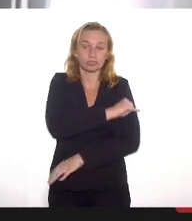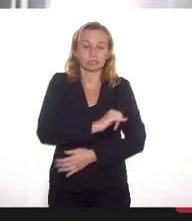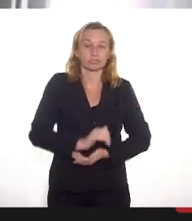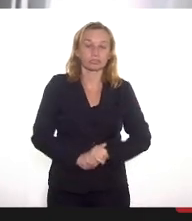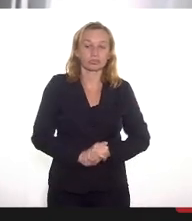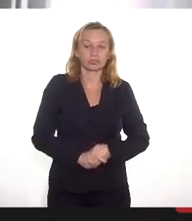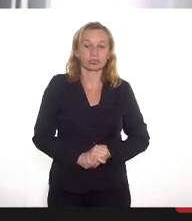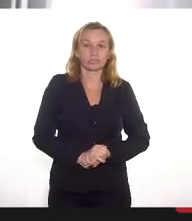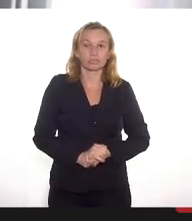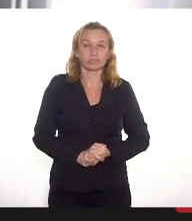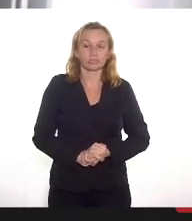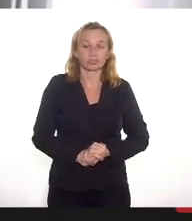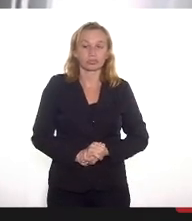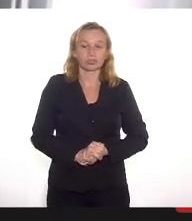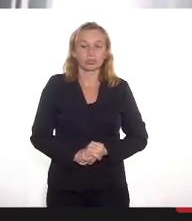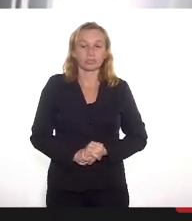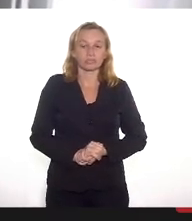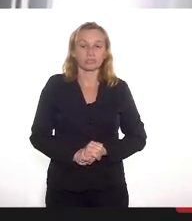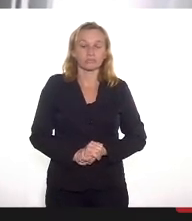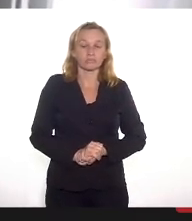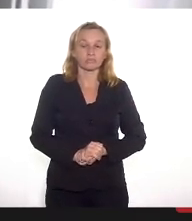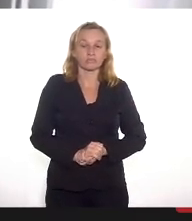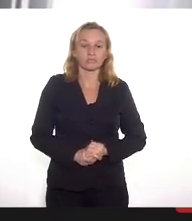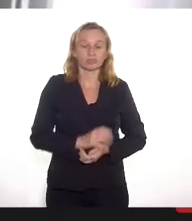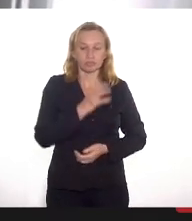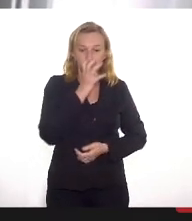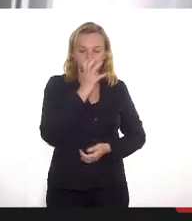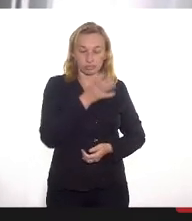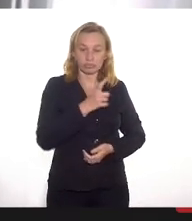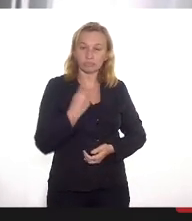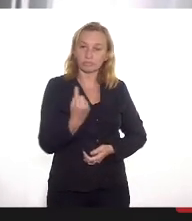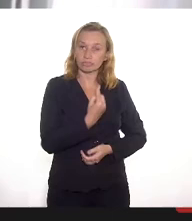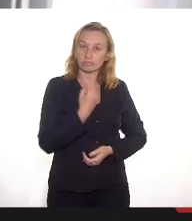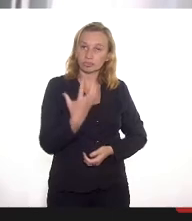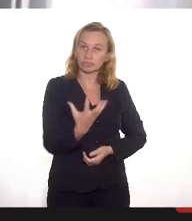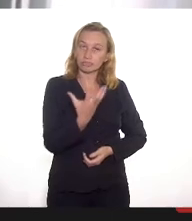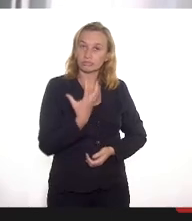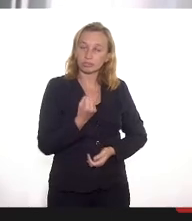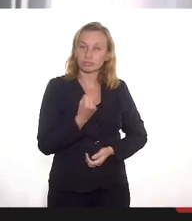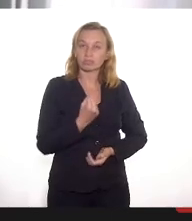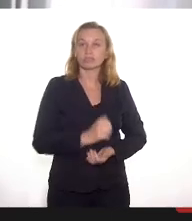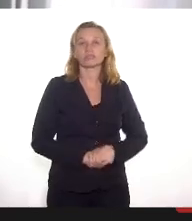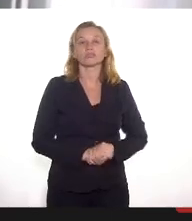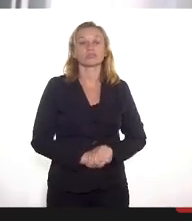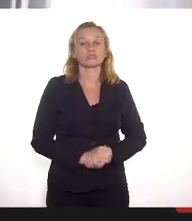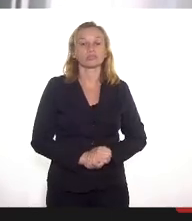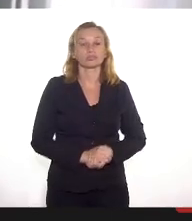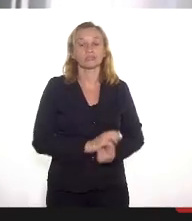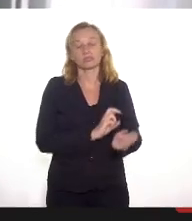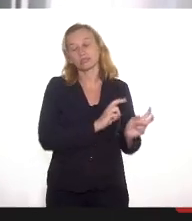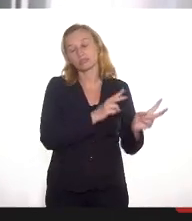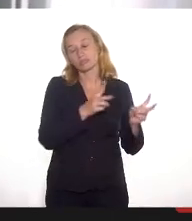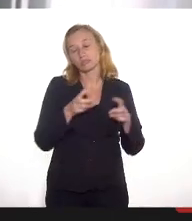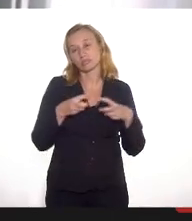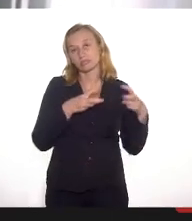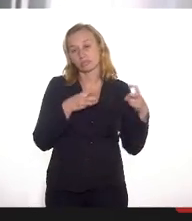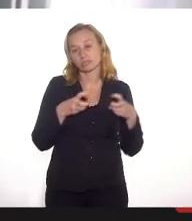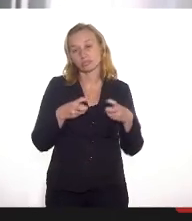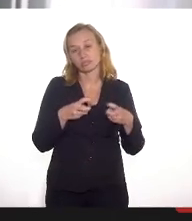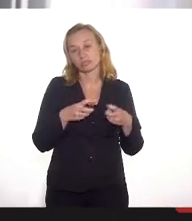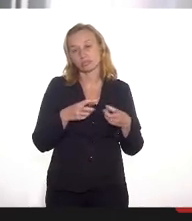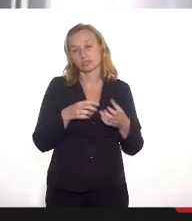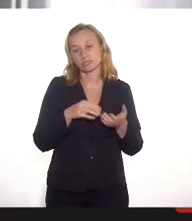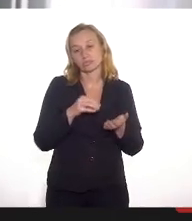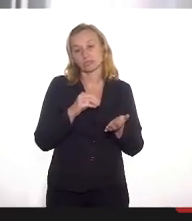e São frequentes as denúncias que nós recebemos de inobservância o